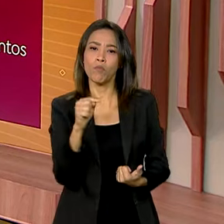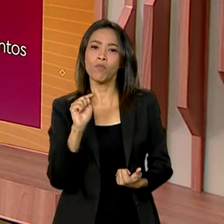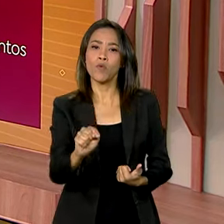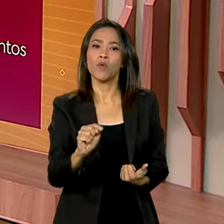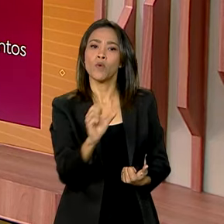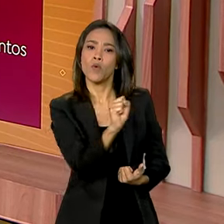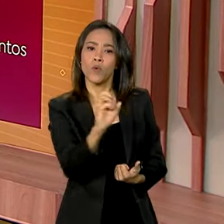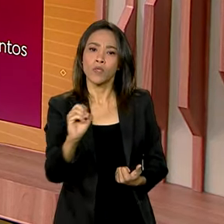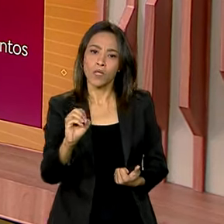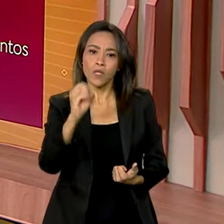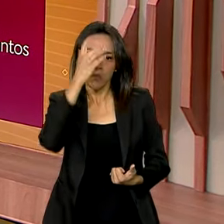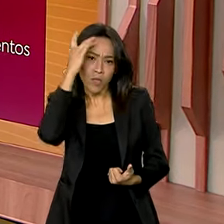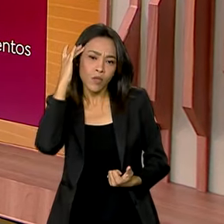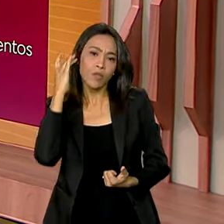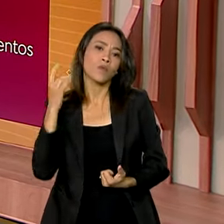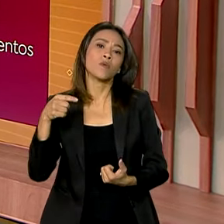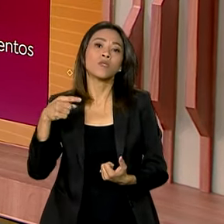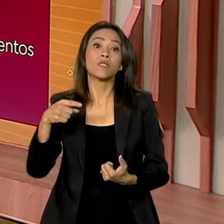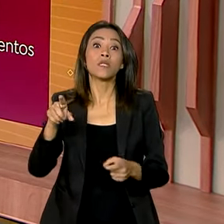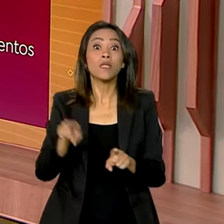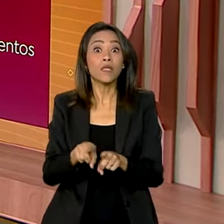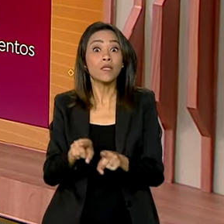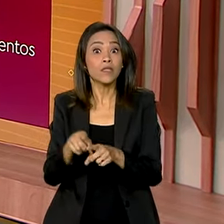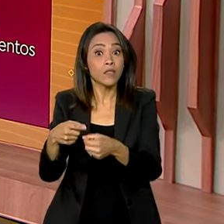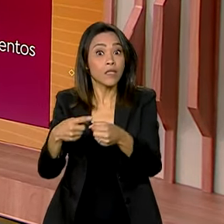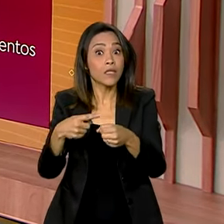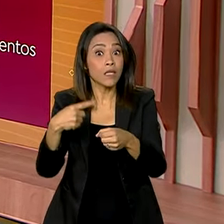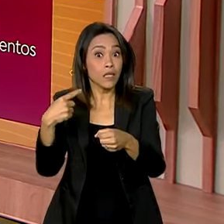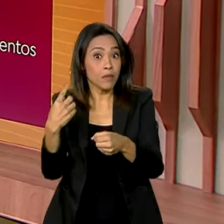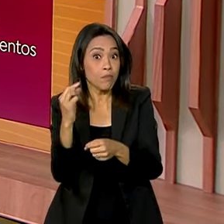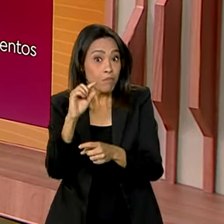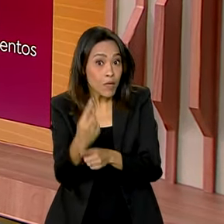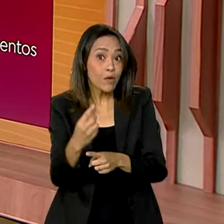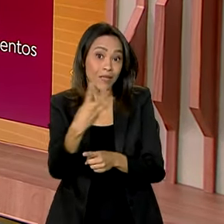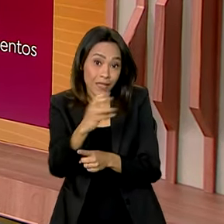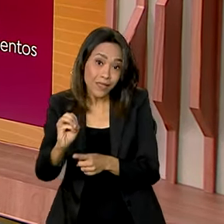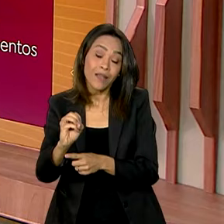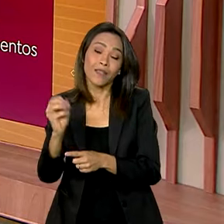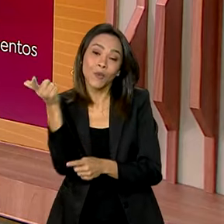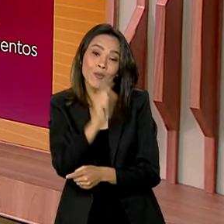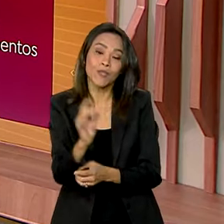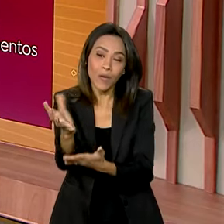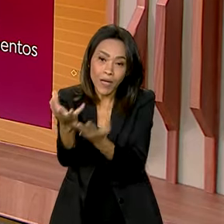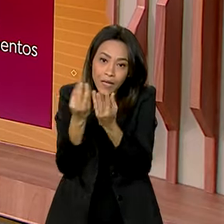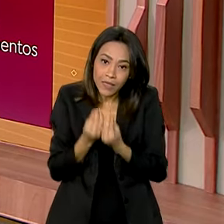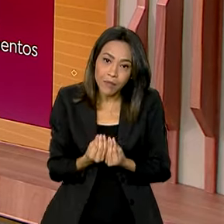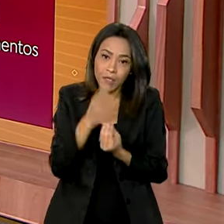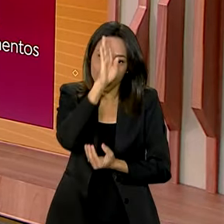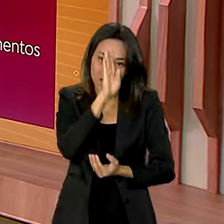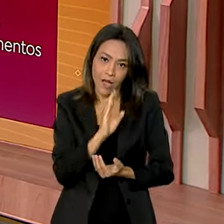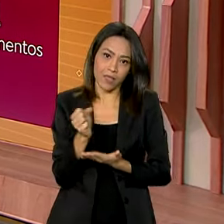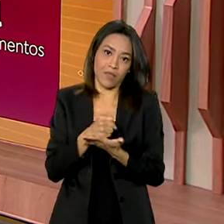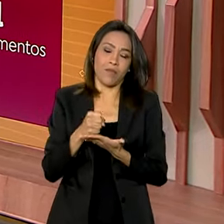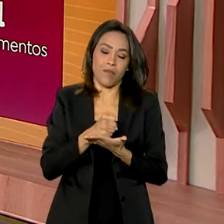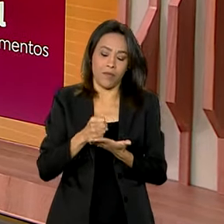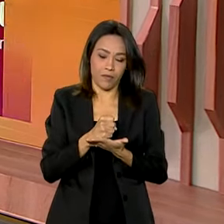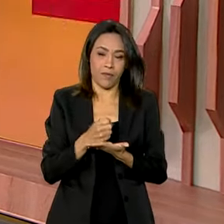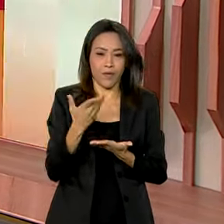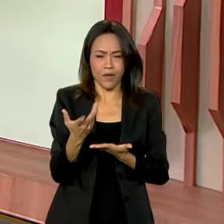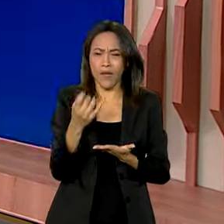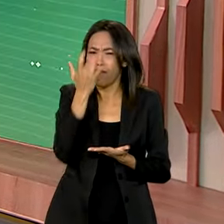elas, 1.300, olha aí, retiraram medicamentos de forma totalmente gratuita. Você sabe que basta